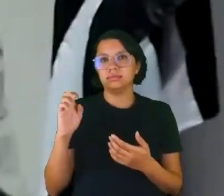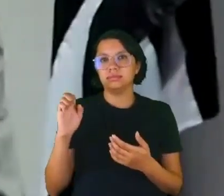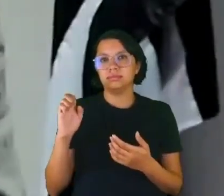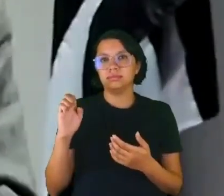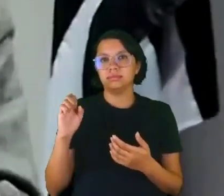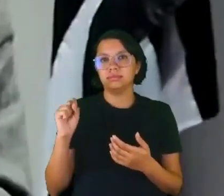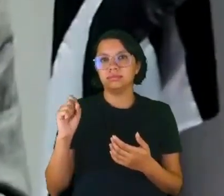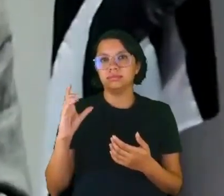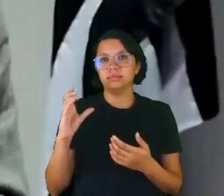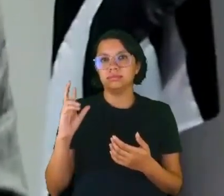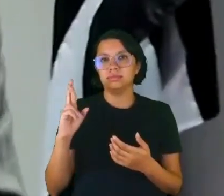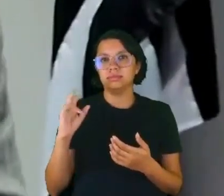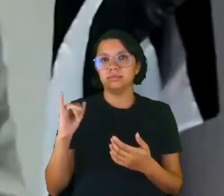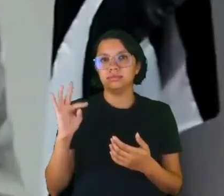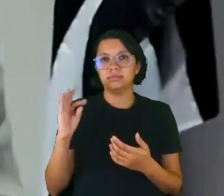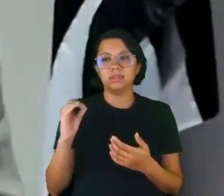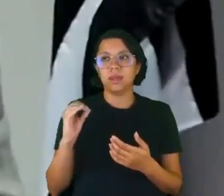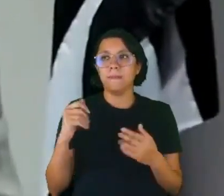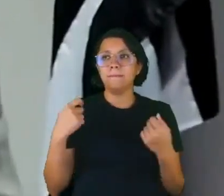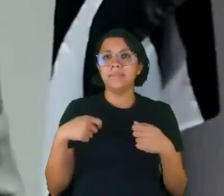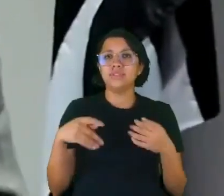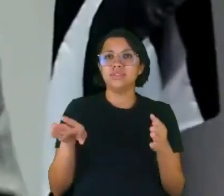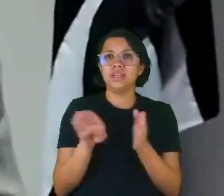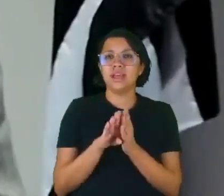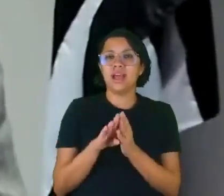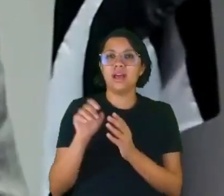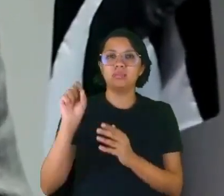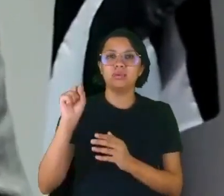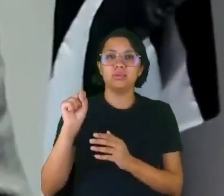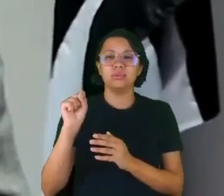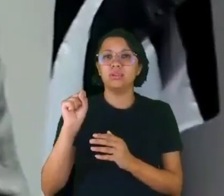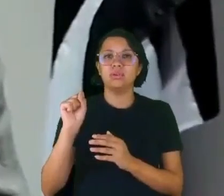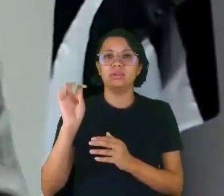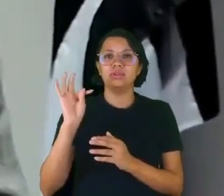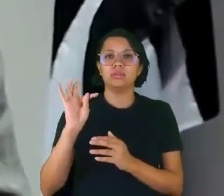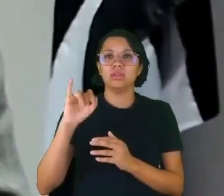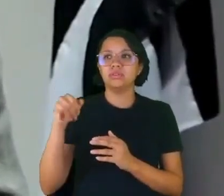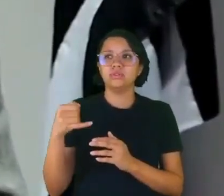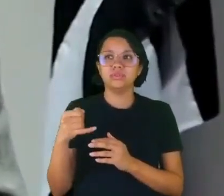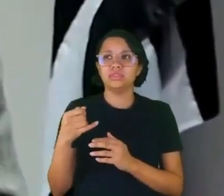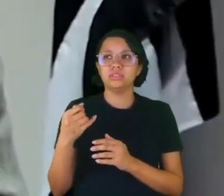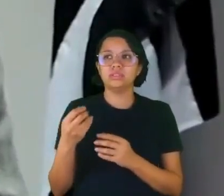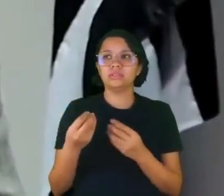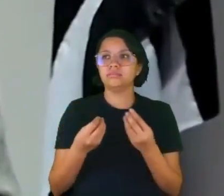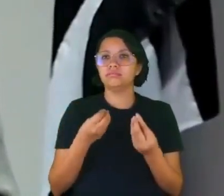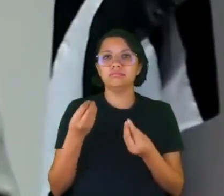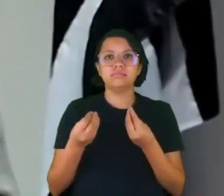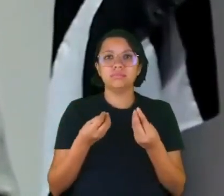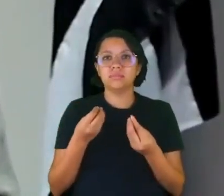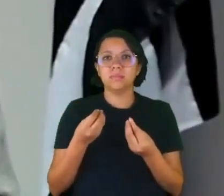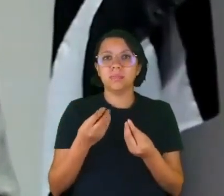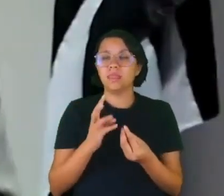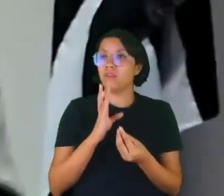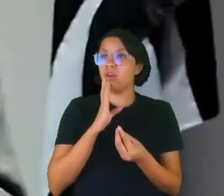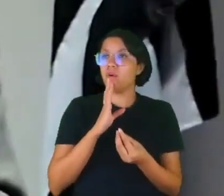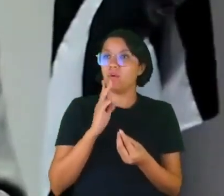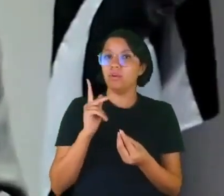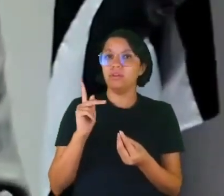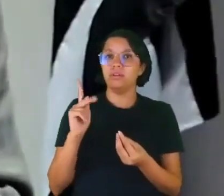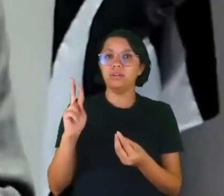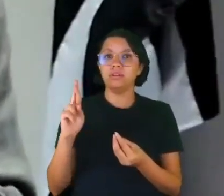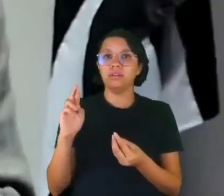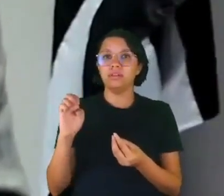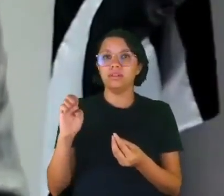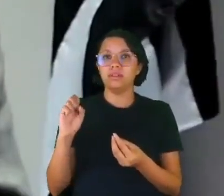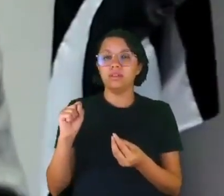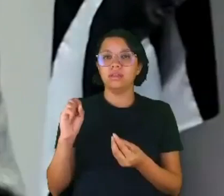Mas precisou chegar ao Superior Tribunal de Justiça, porque senão não tinha jeito, foi reconhecida a prescrição. Mas não está prescrito